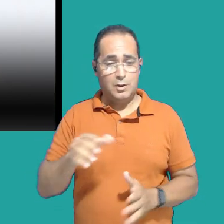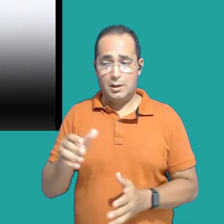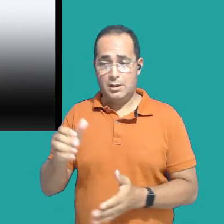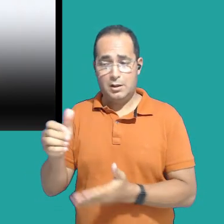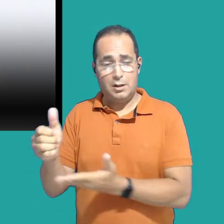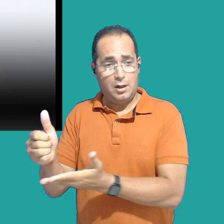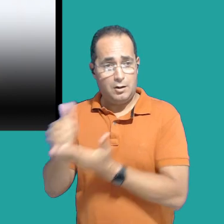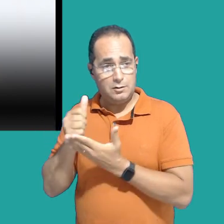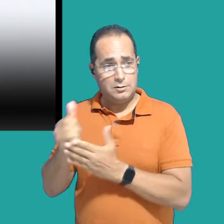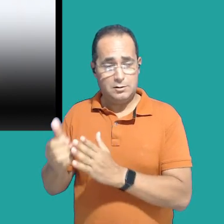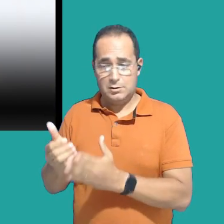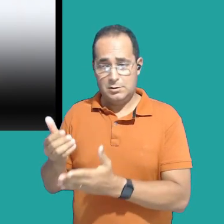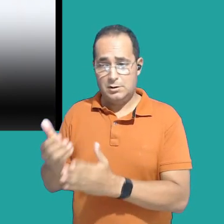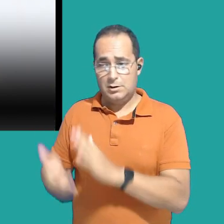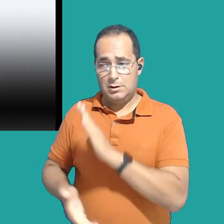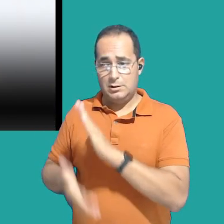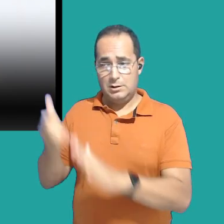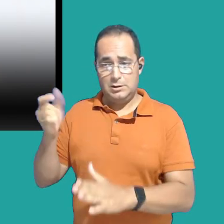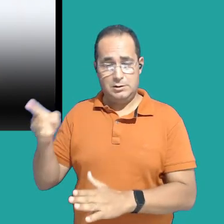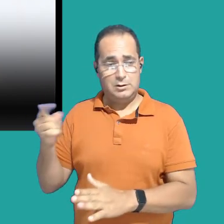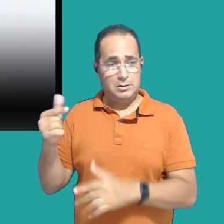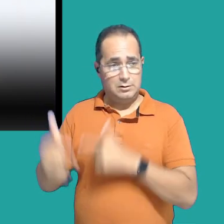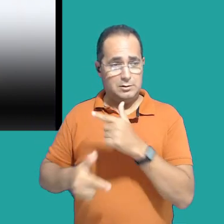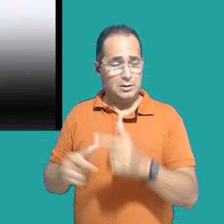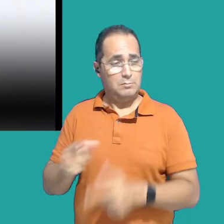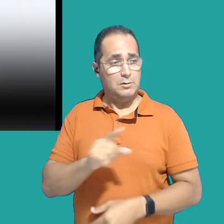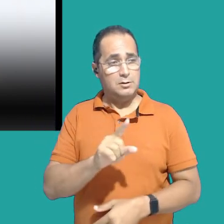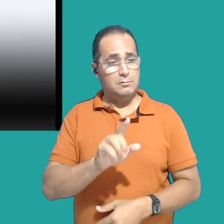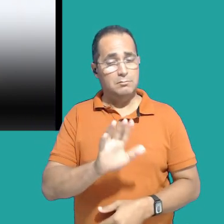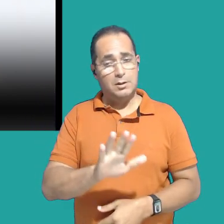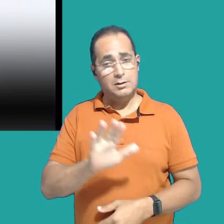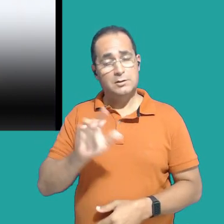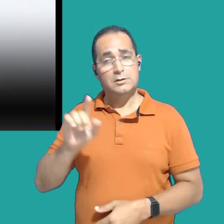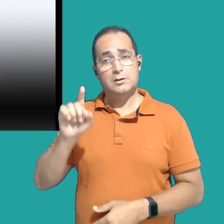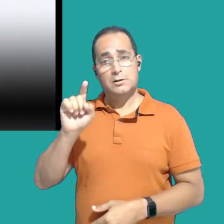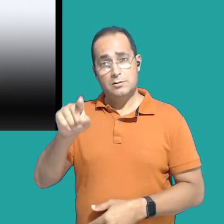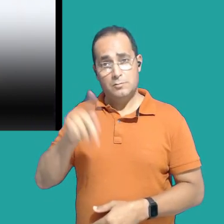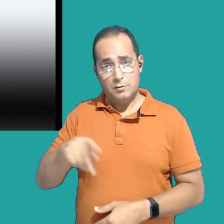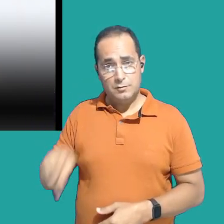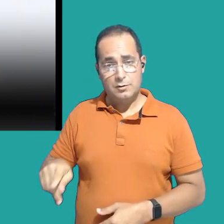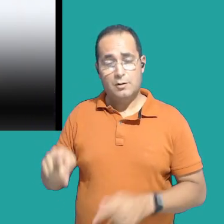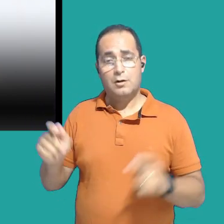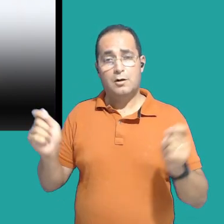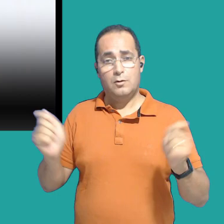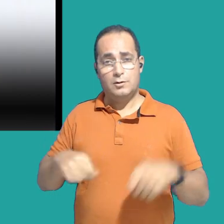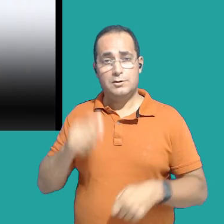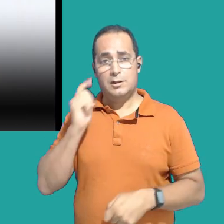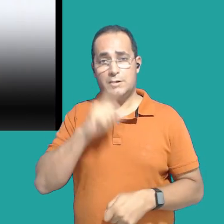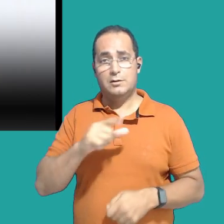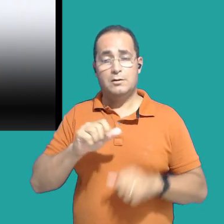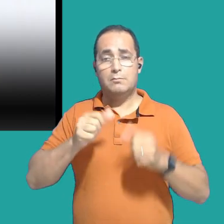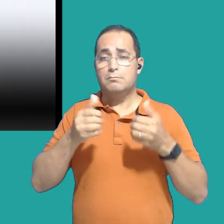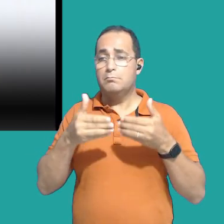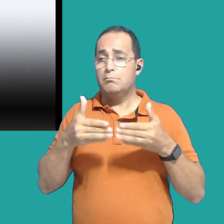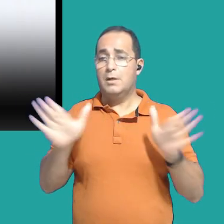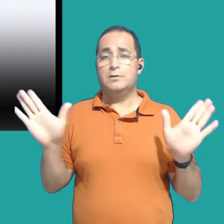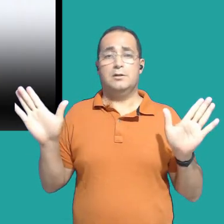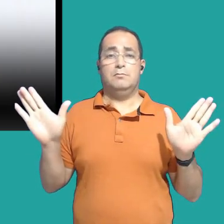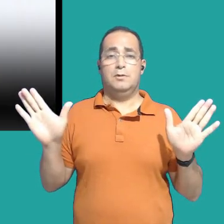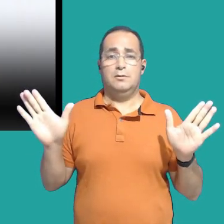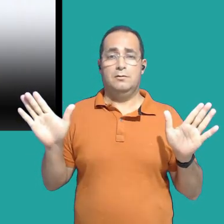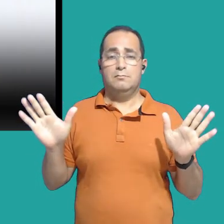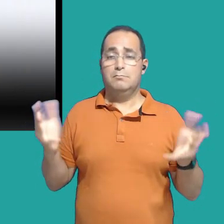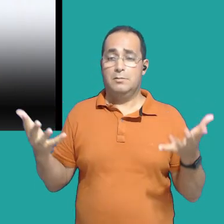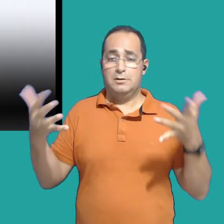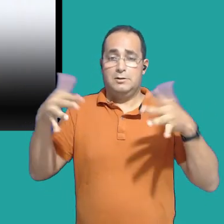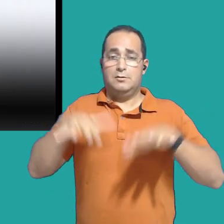retira a função, o trabalho do auxiliar de sala ou da auxiliar, mas ele, na verdade, faz uma aula muito mais ampla, muito